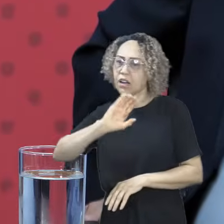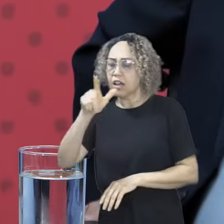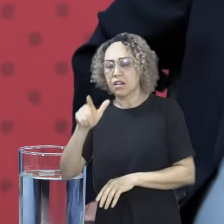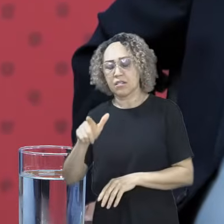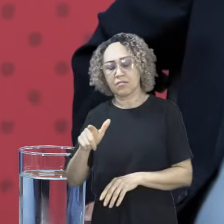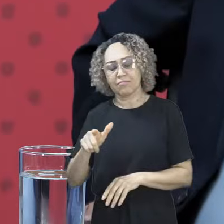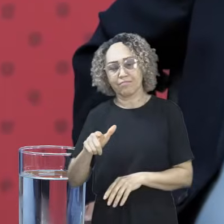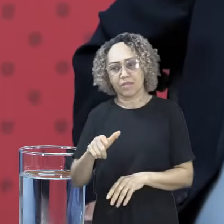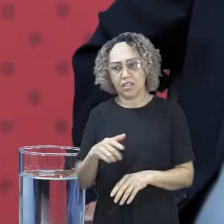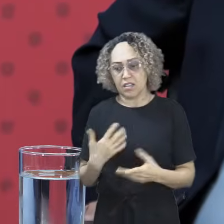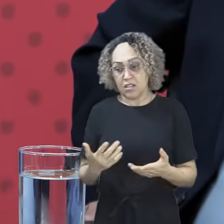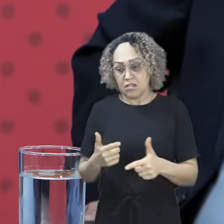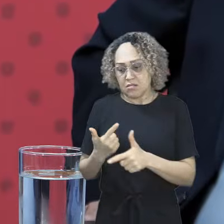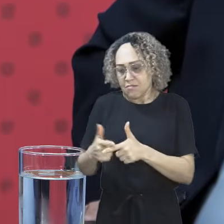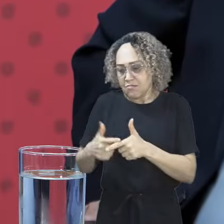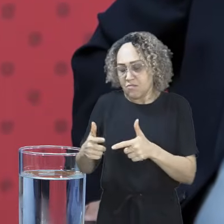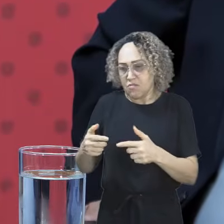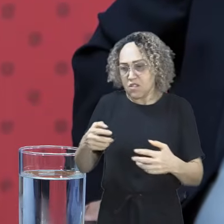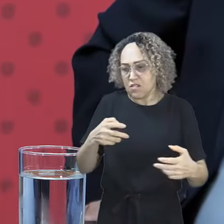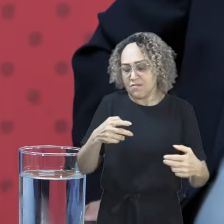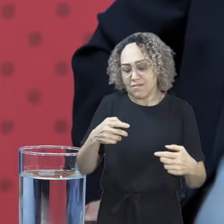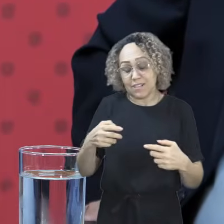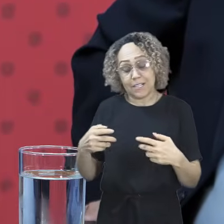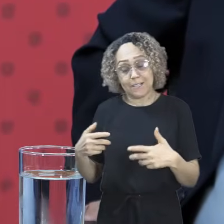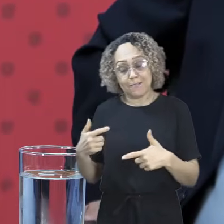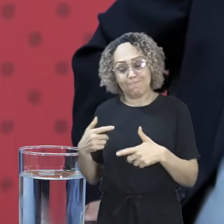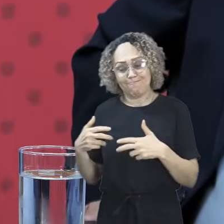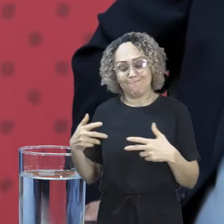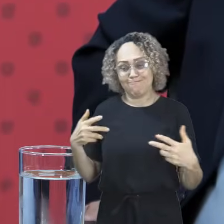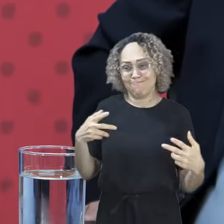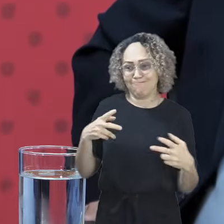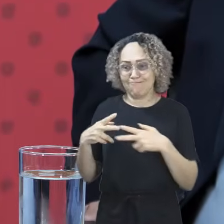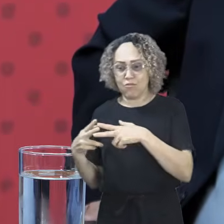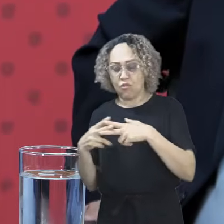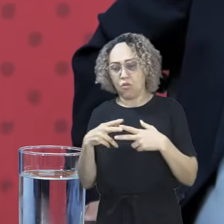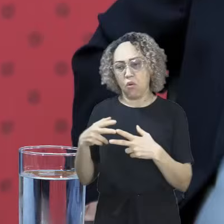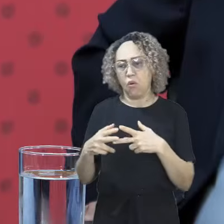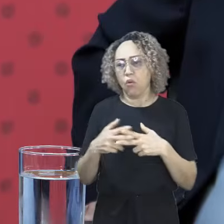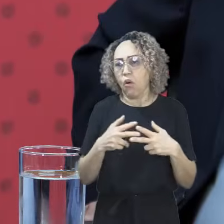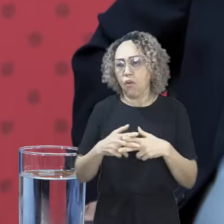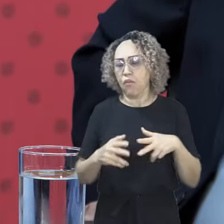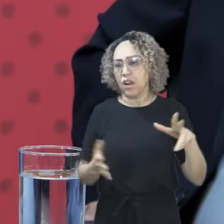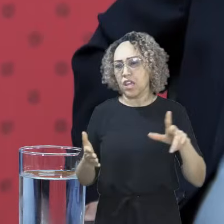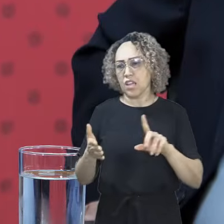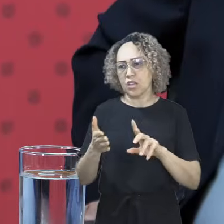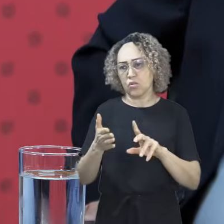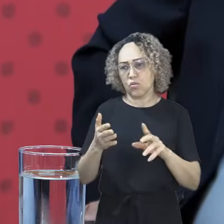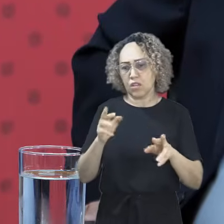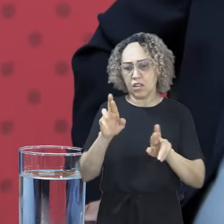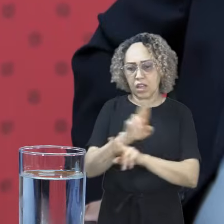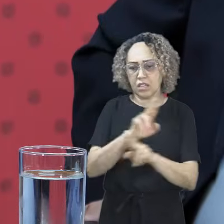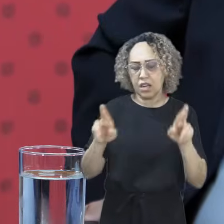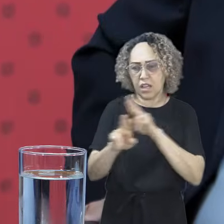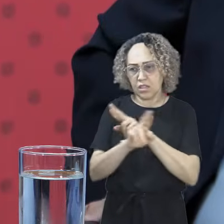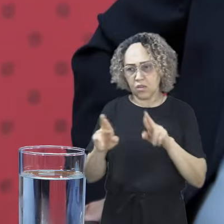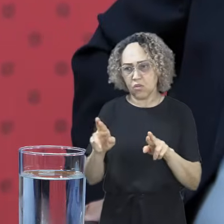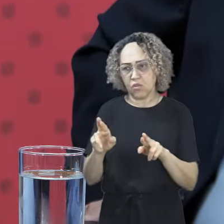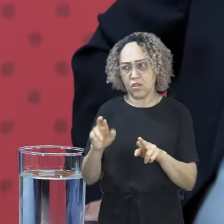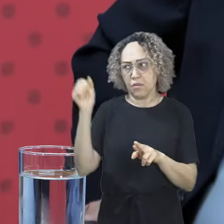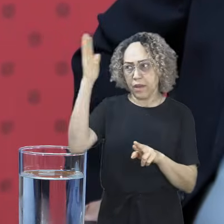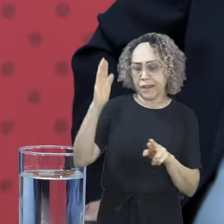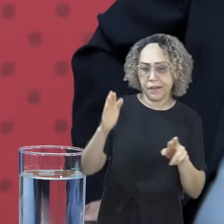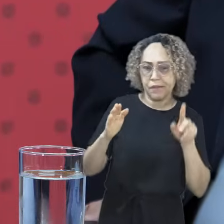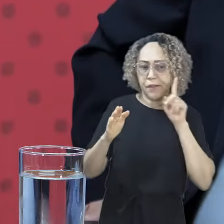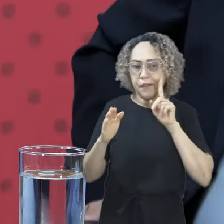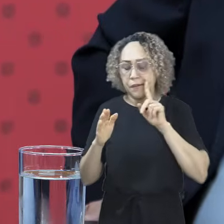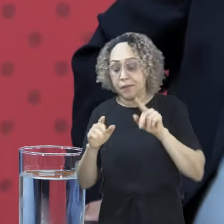crise diplomática demonstra que nós temos né, que fortalecer, né,